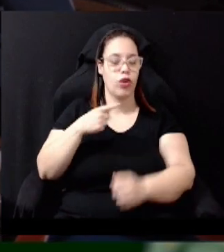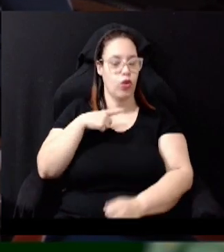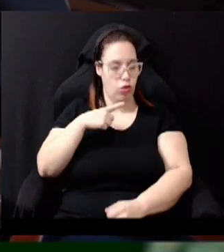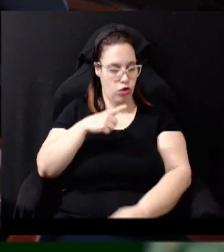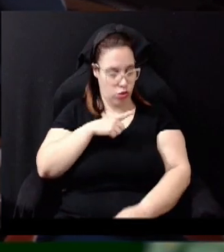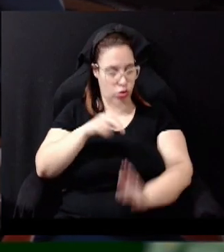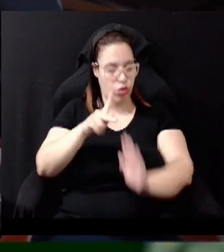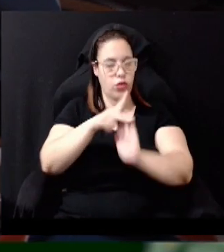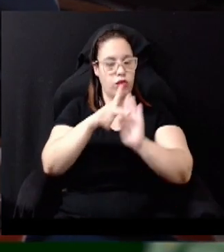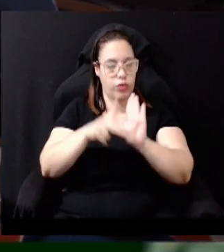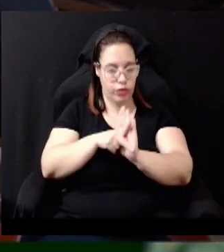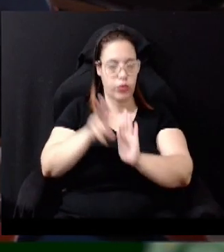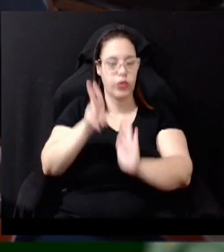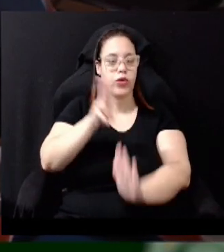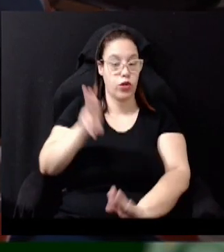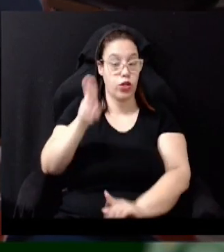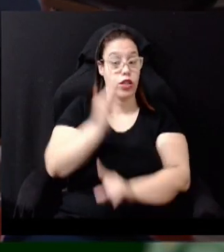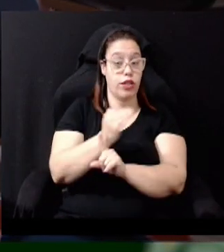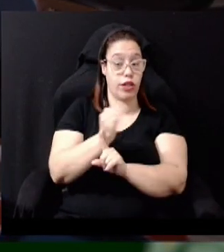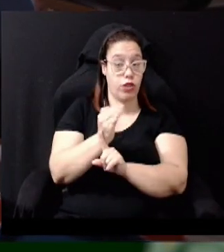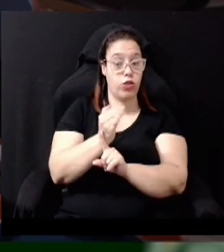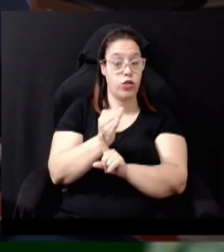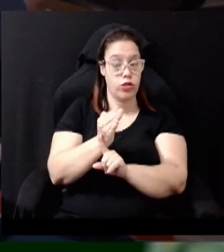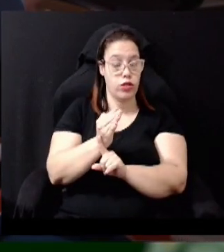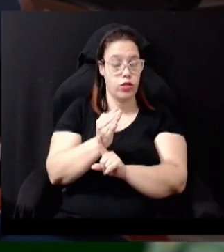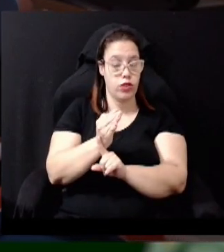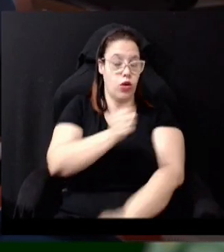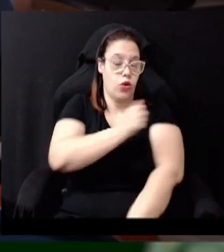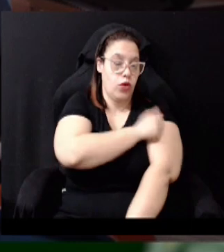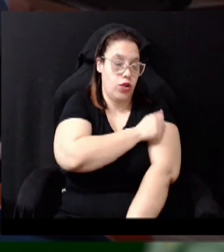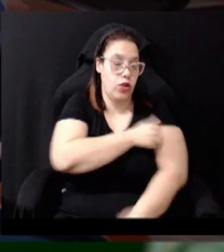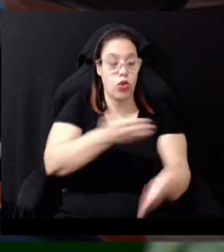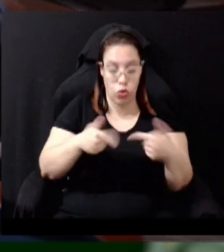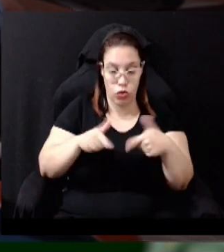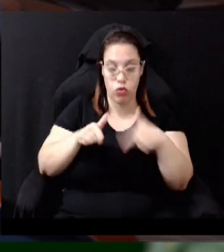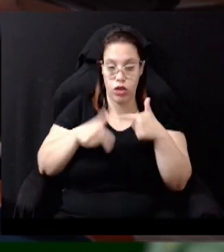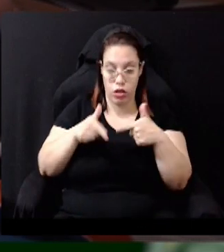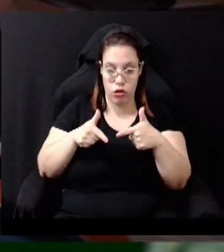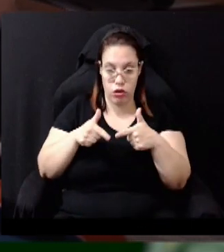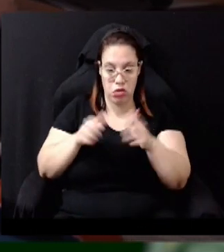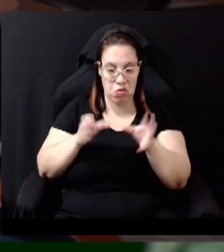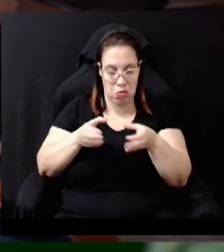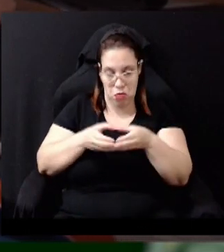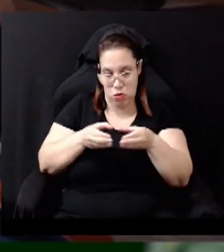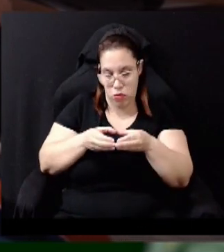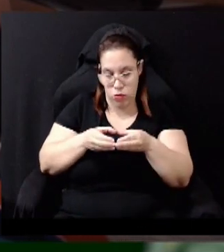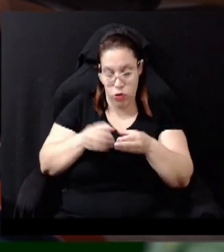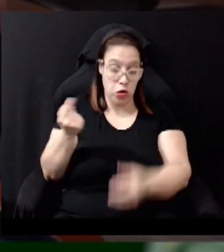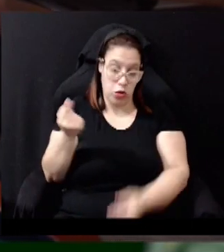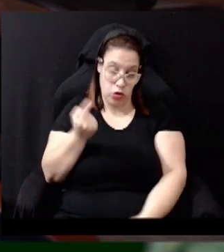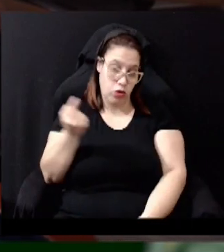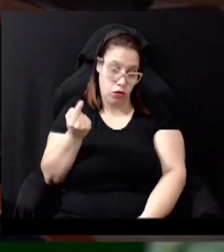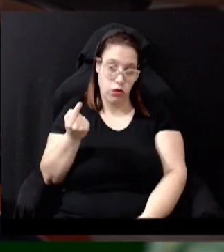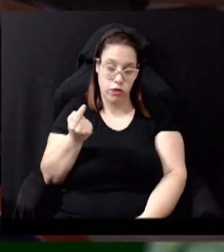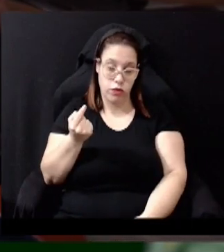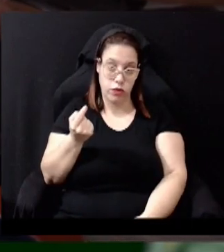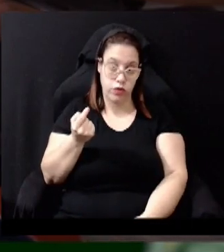utilizam a tecnologia. Então, o aluno hoje faz um trabalho de grupo ou um trabalho individual usando o Google